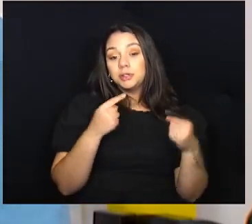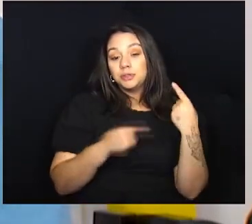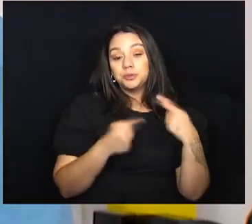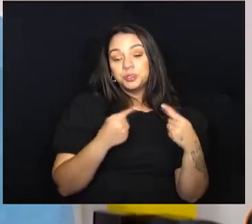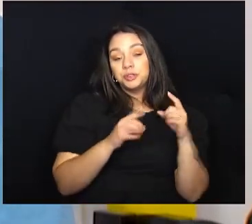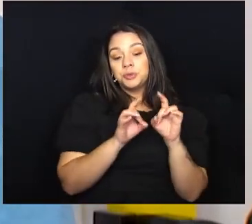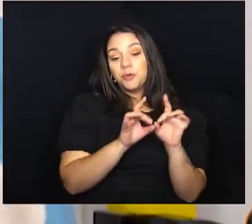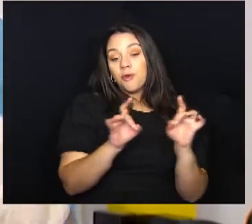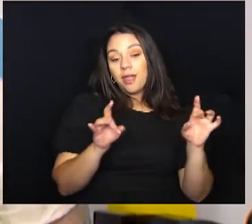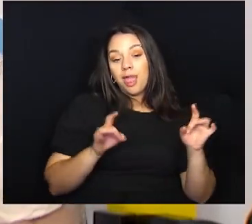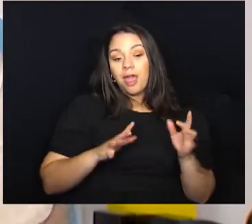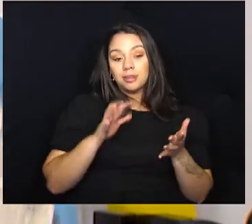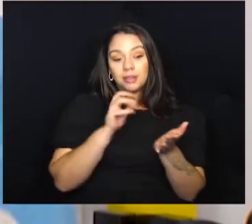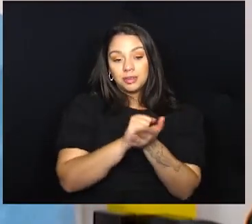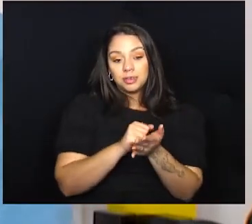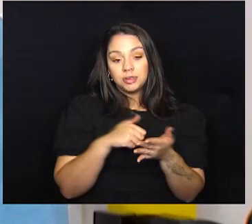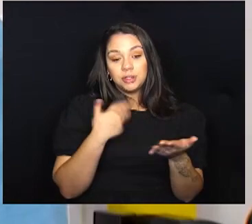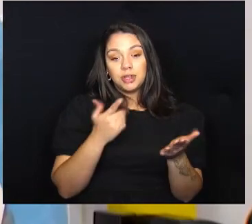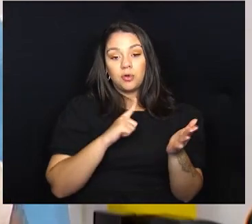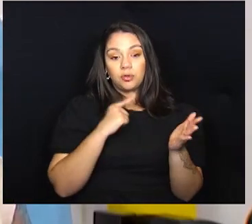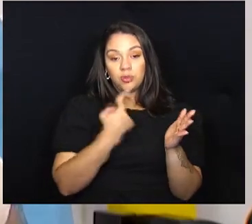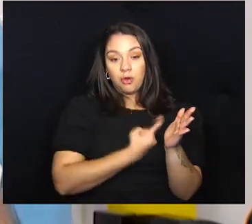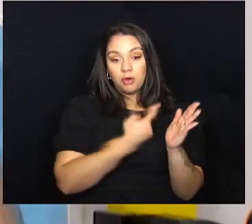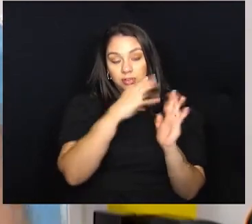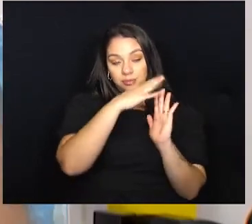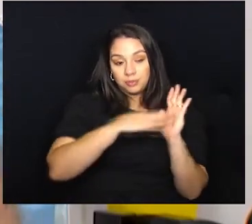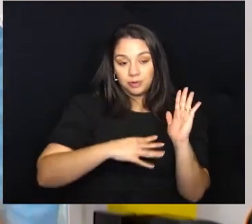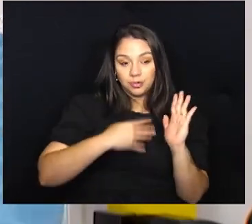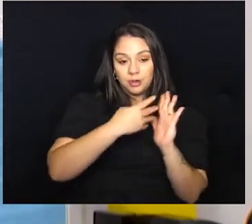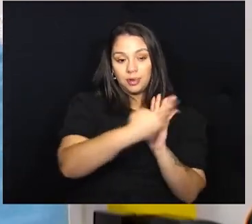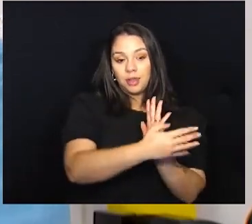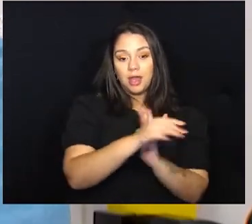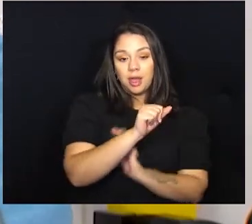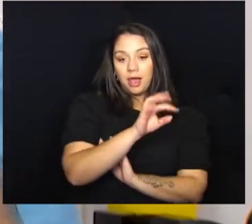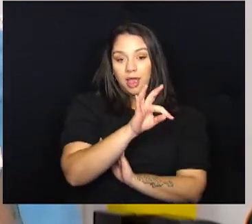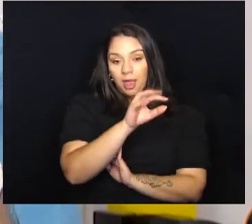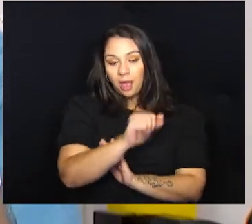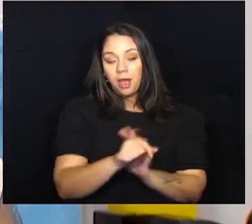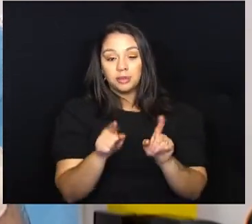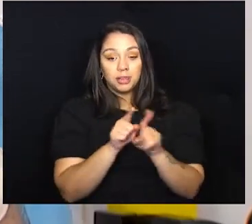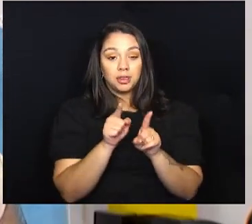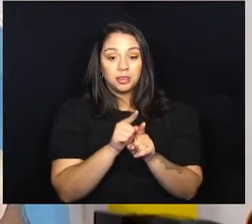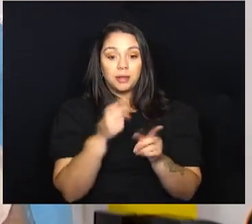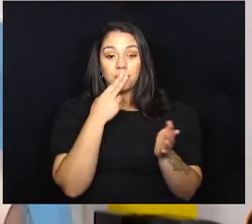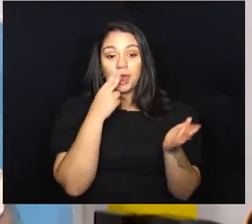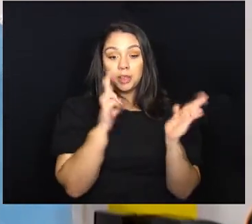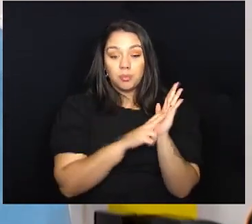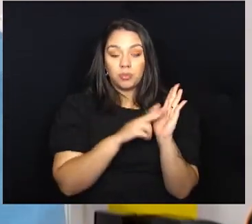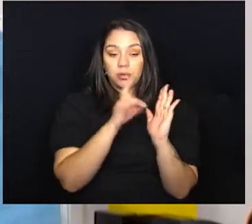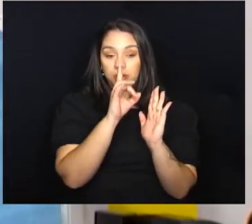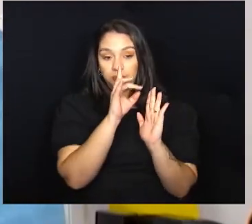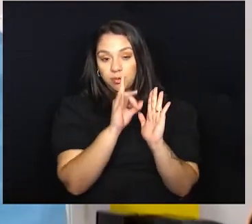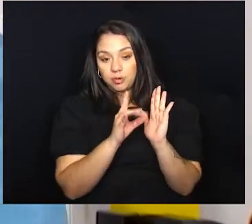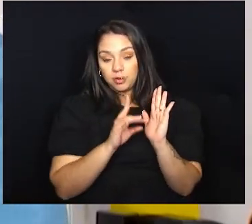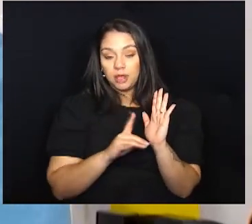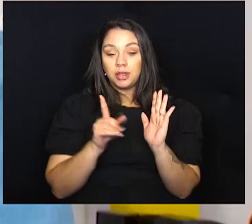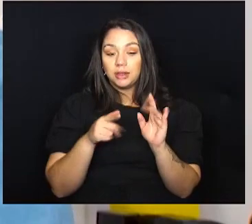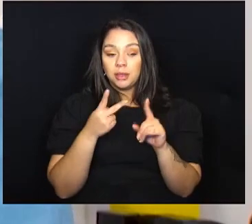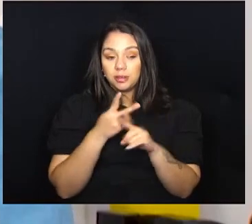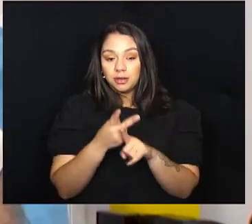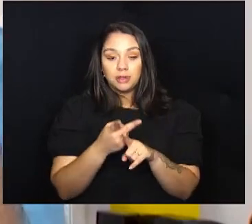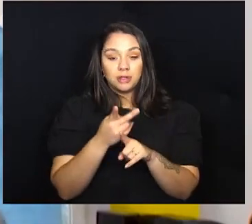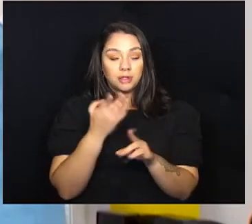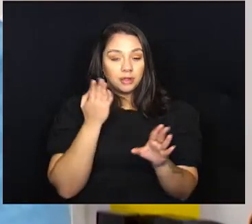destes registros. Então nós planilhamos ata por ata, correspondência por correspondência, procurando identificar